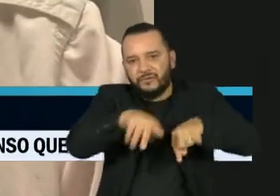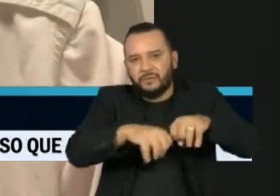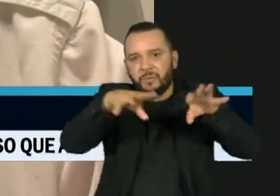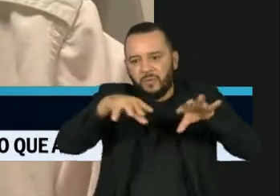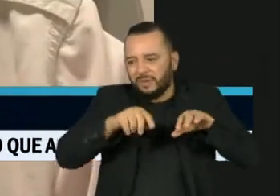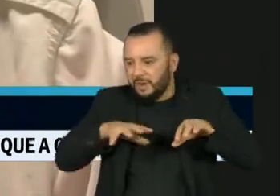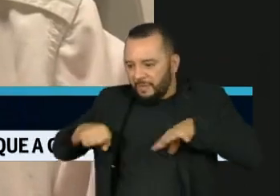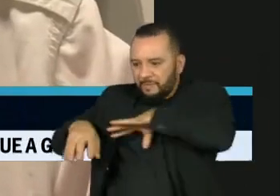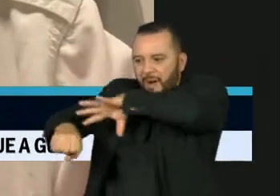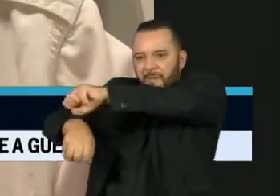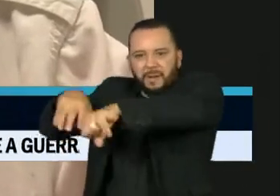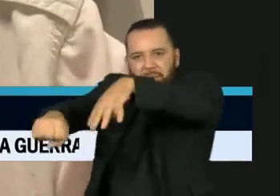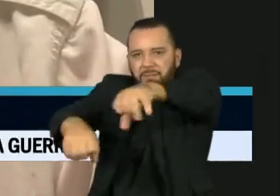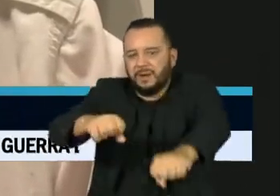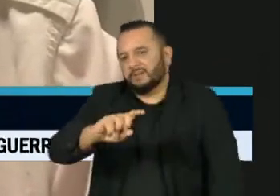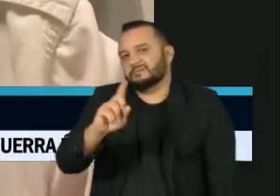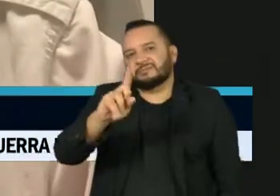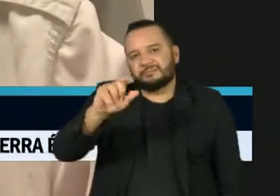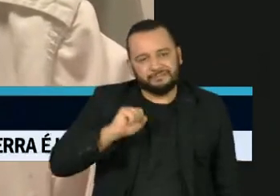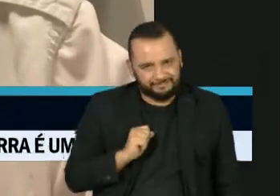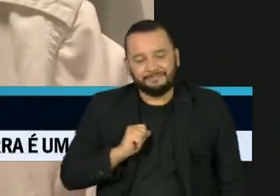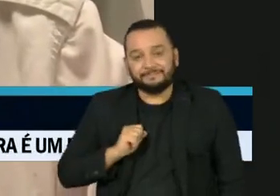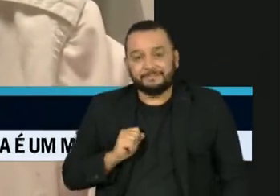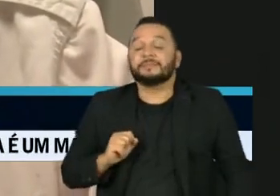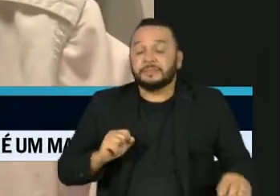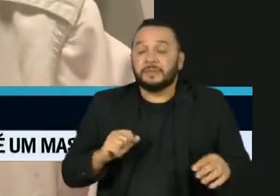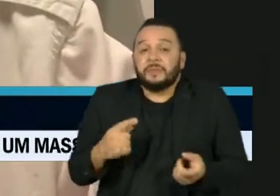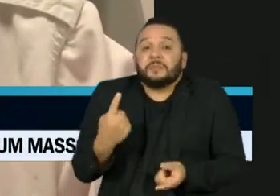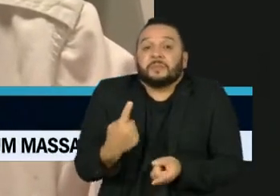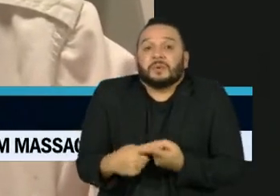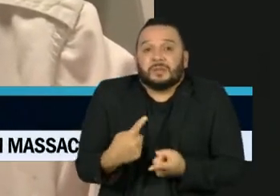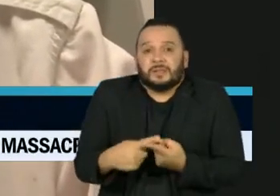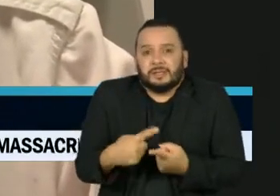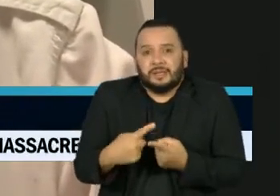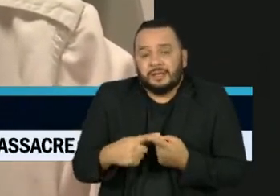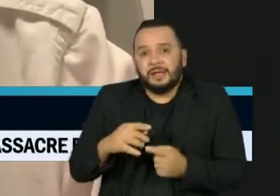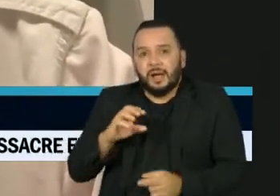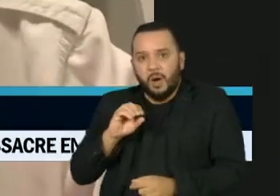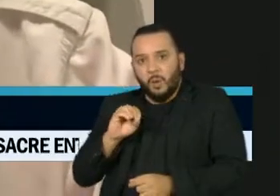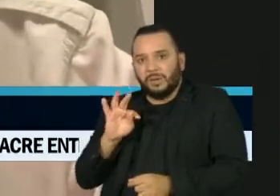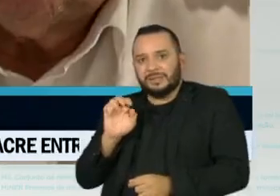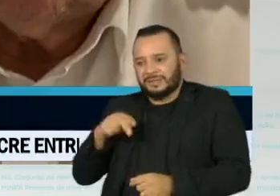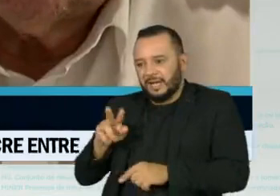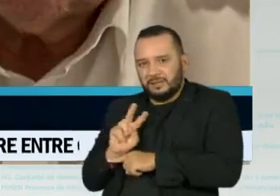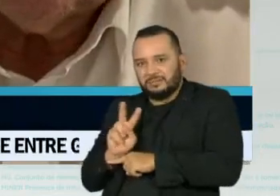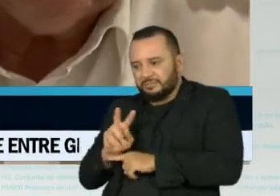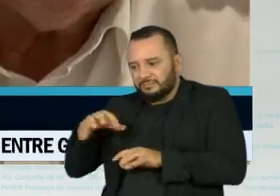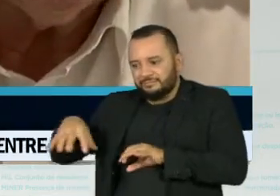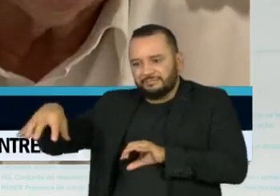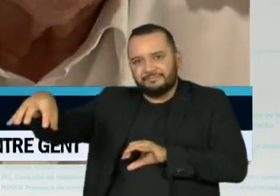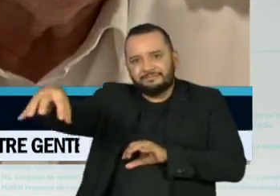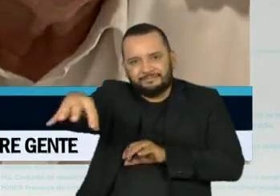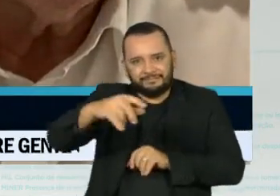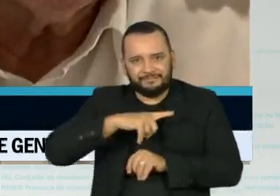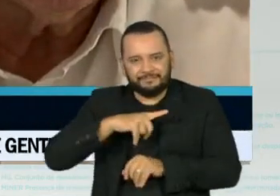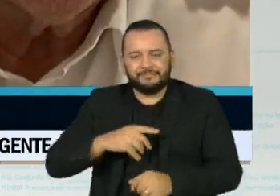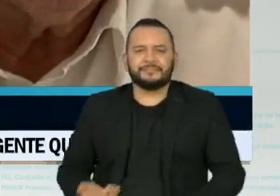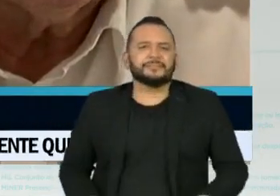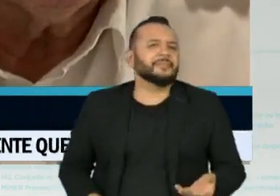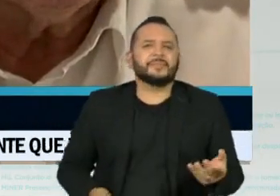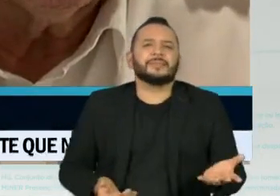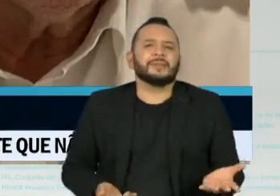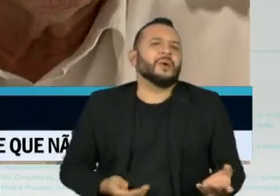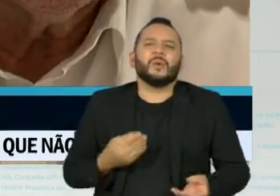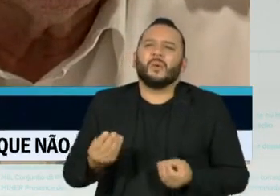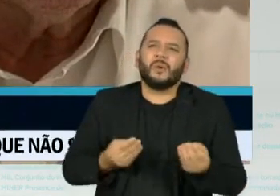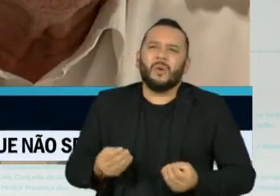OTAN e até onde vai, digamos, a jurisdição da OTAN nesse campo. Embaixador, qual é o papel da China nos rumos